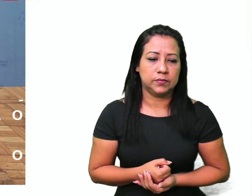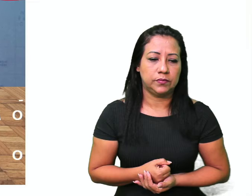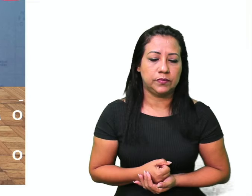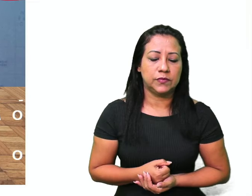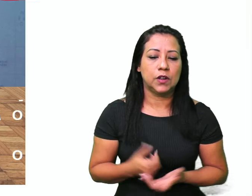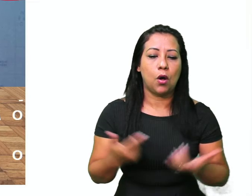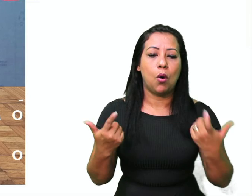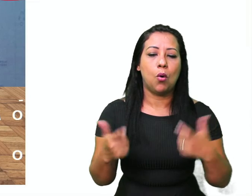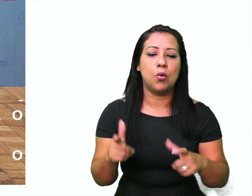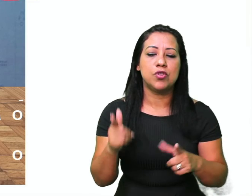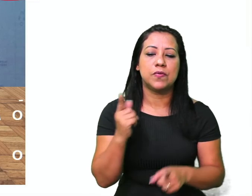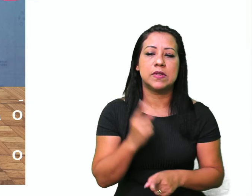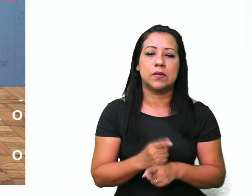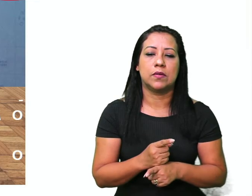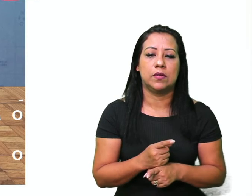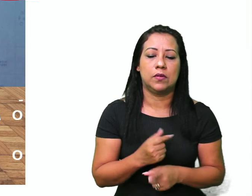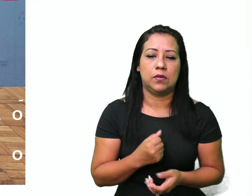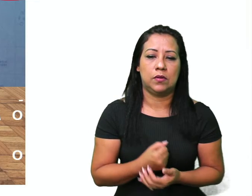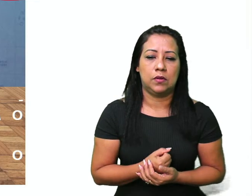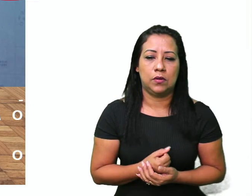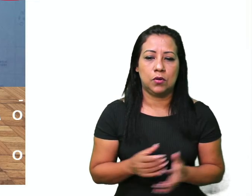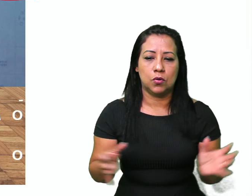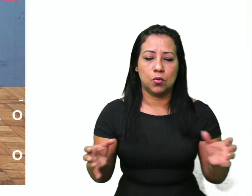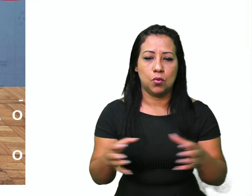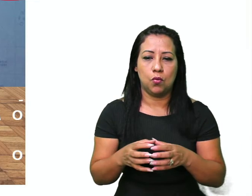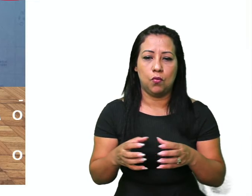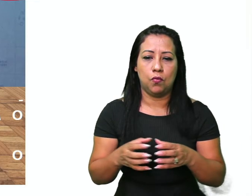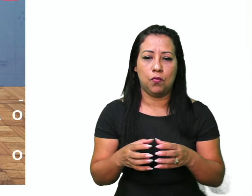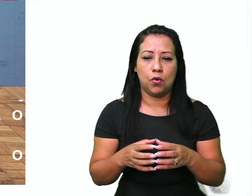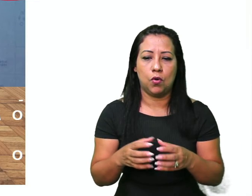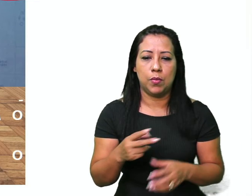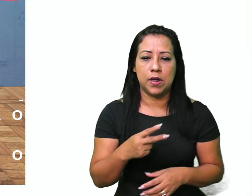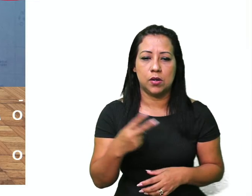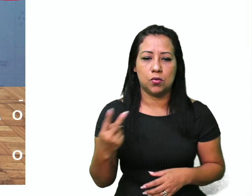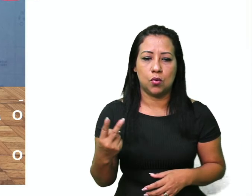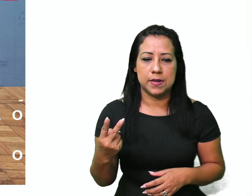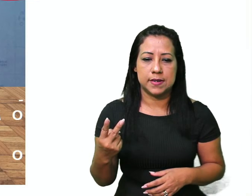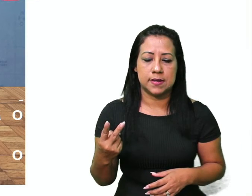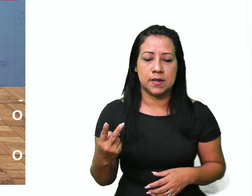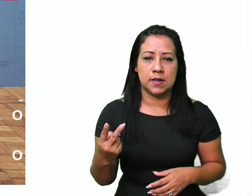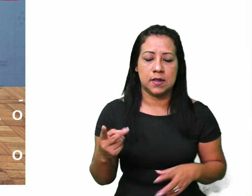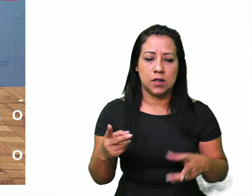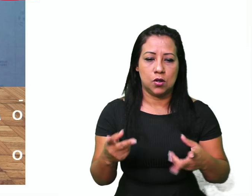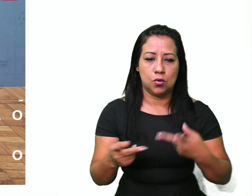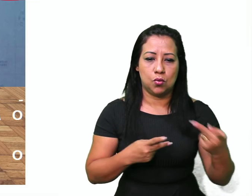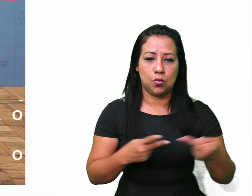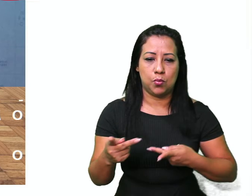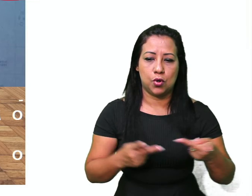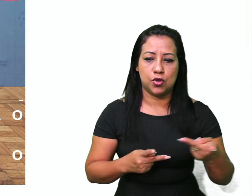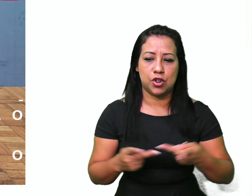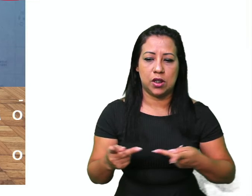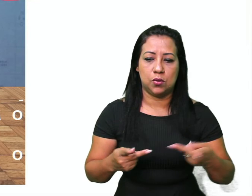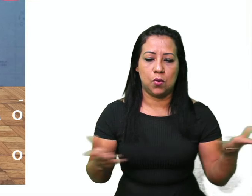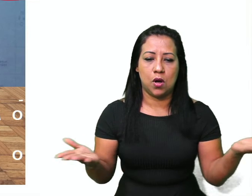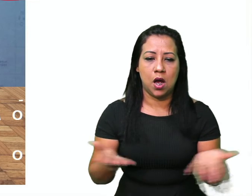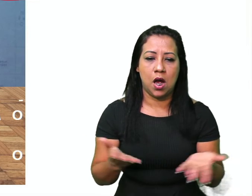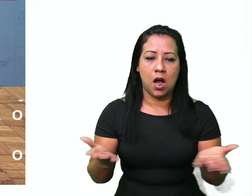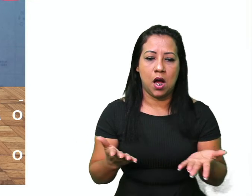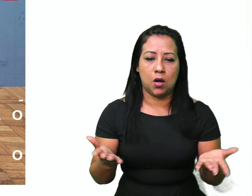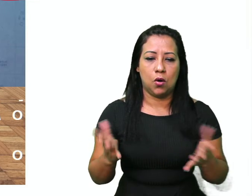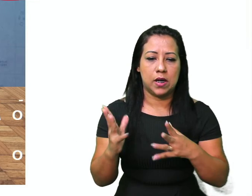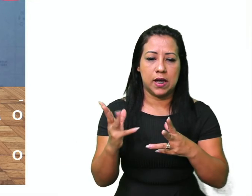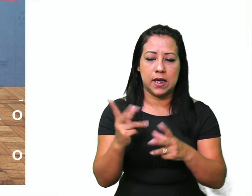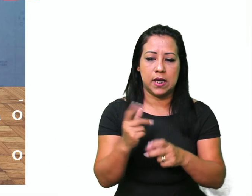você vai encontrar isso? No volume 2 do Agora Revisa Enem, que o Estado de Rondônia, através do